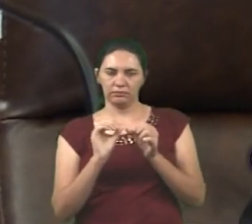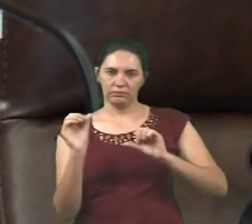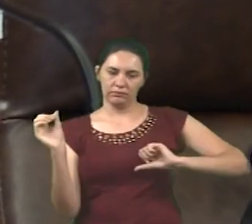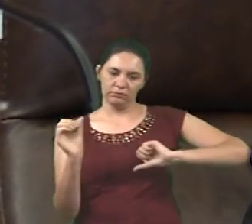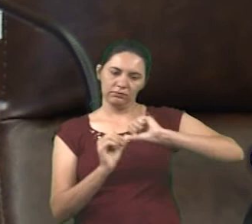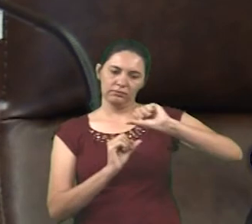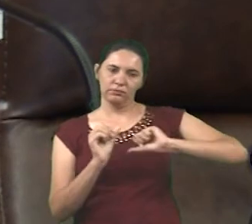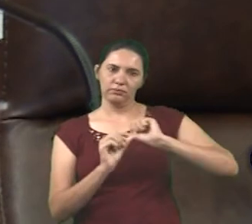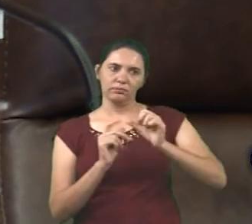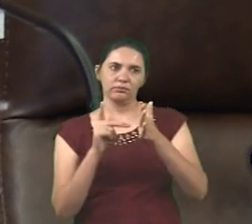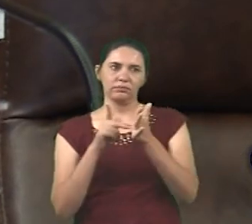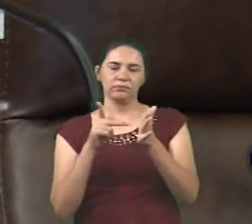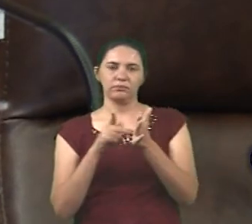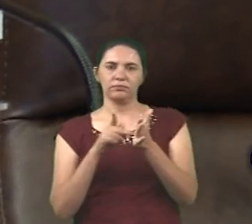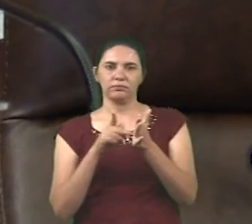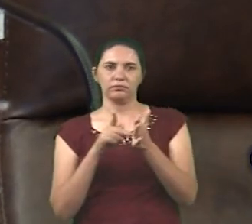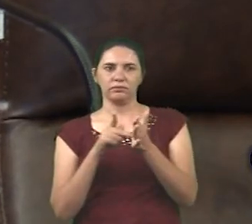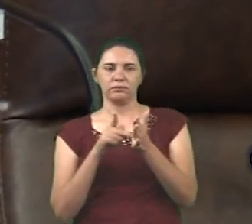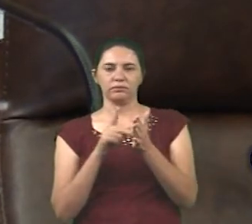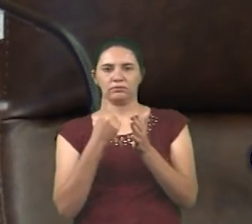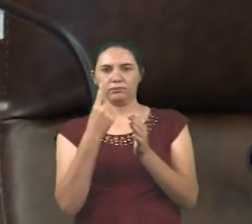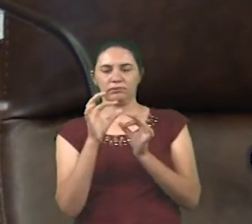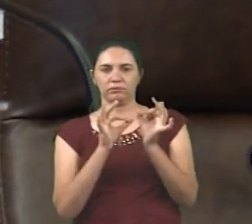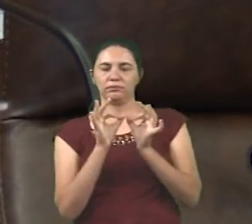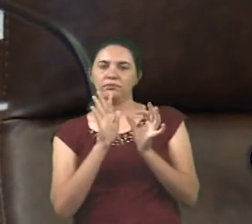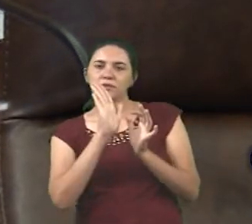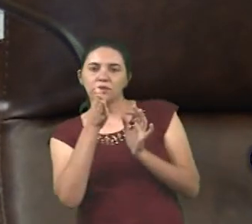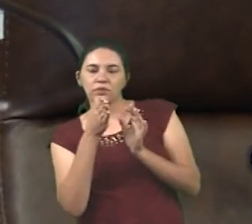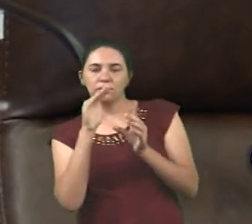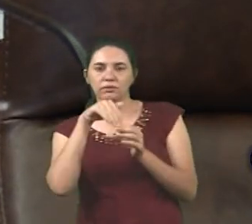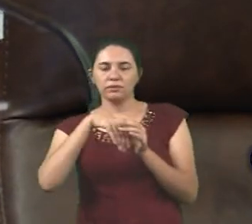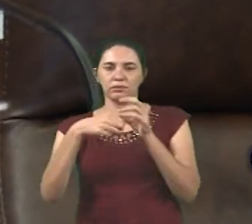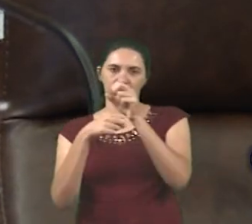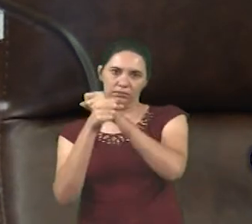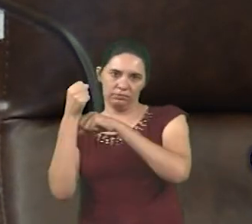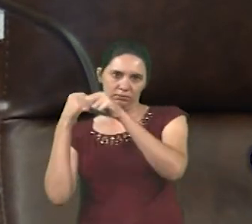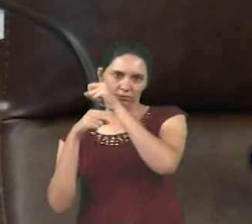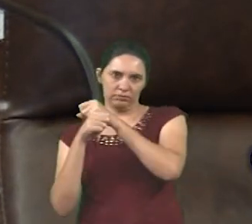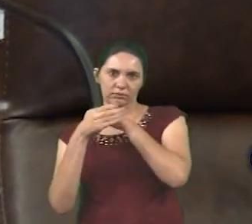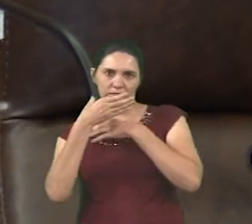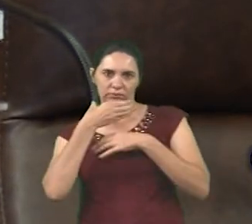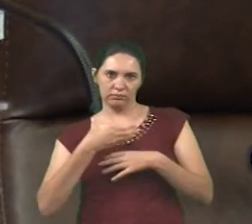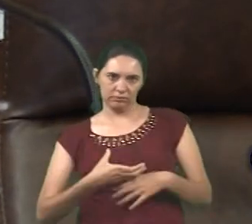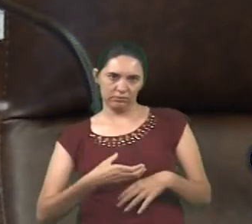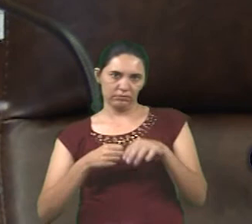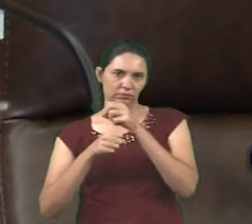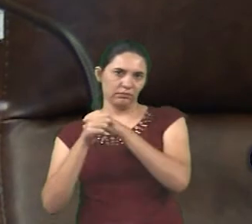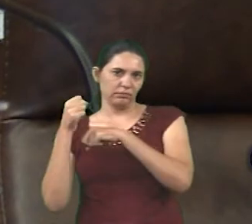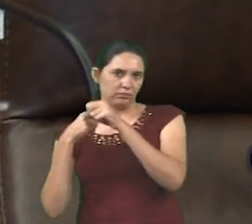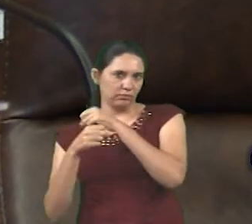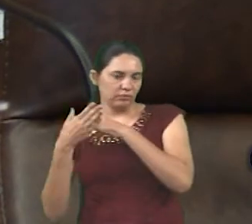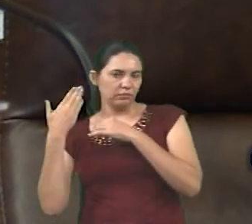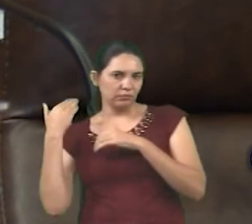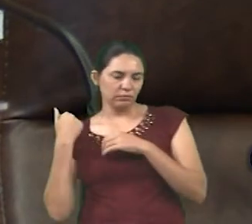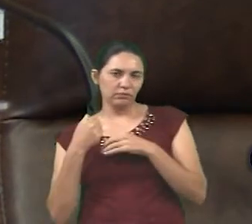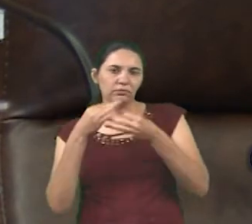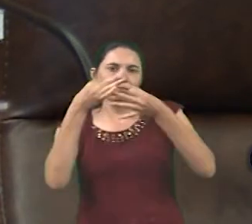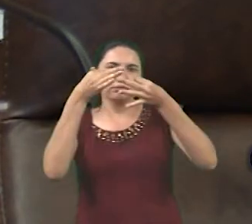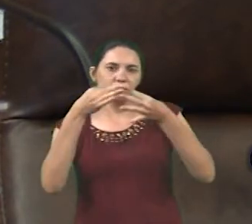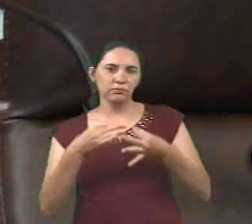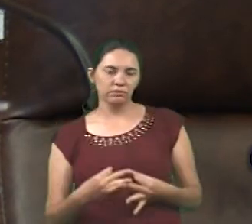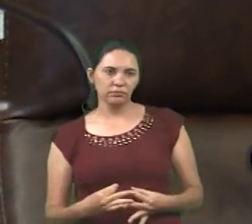alteração na verdade de um projeto que nós já votamos o ano passado em dezembro do ano passado e dessa forma fica